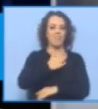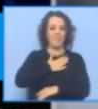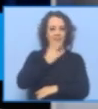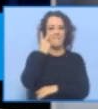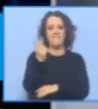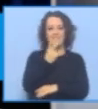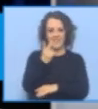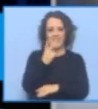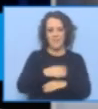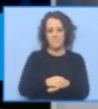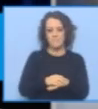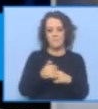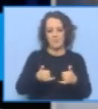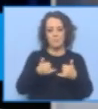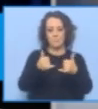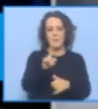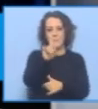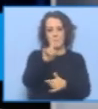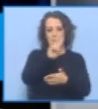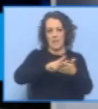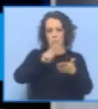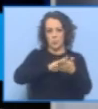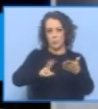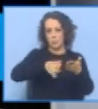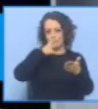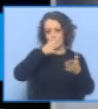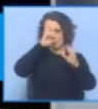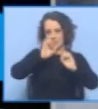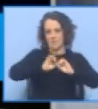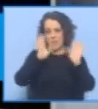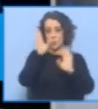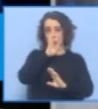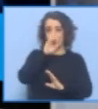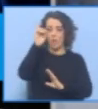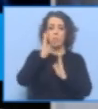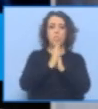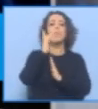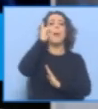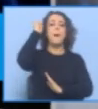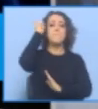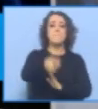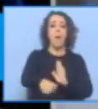Nós vamos ver um bocadinho mais aprofundadamente na primeira leitura. Quando Deus dá um mandamento, é sempre para o nosso bem.